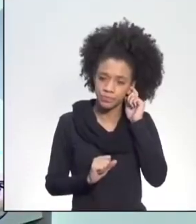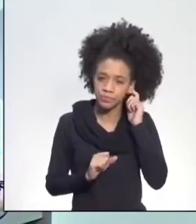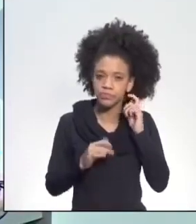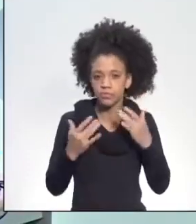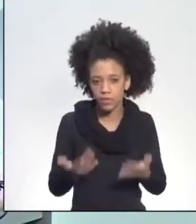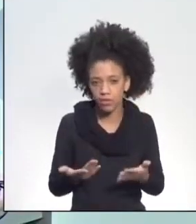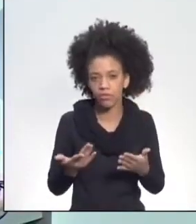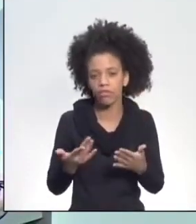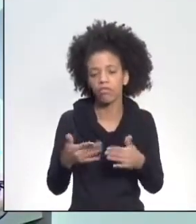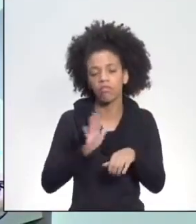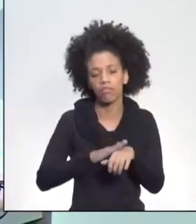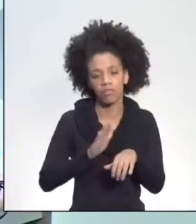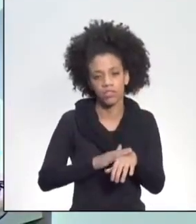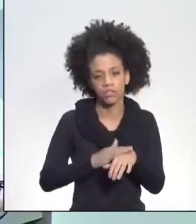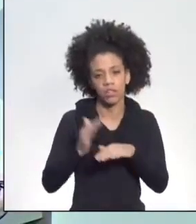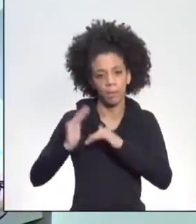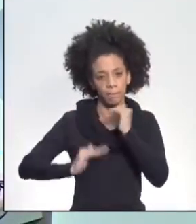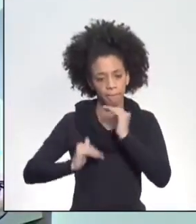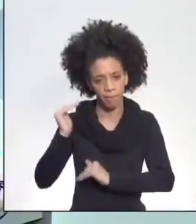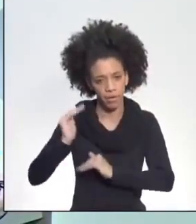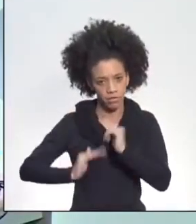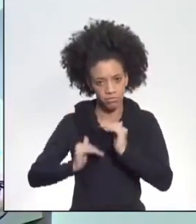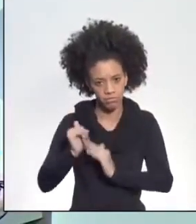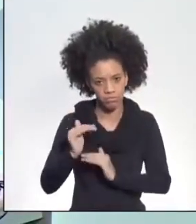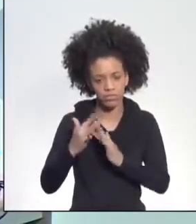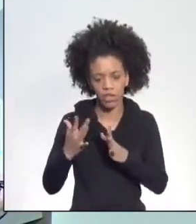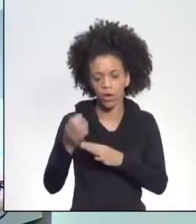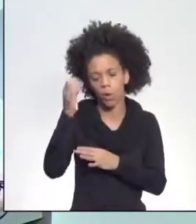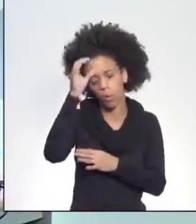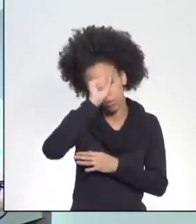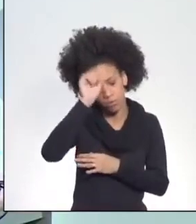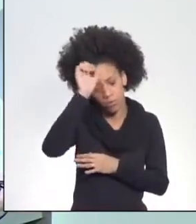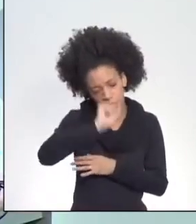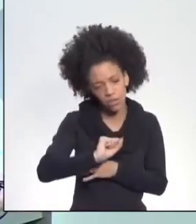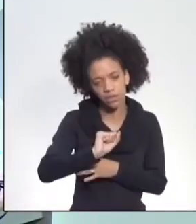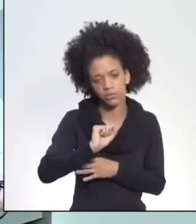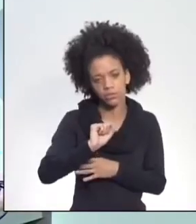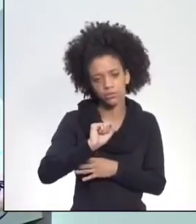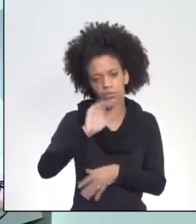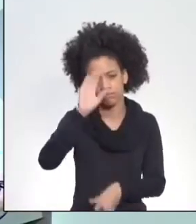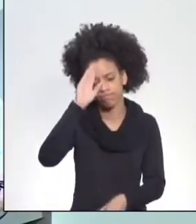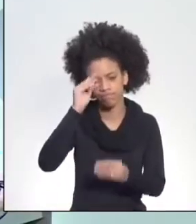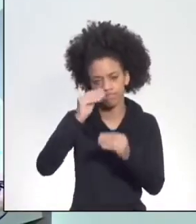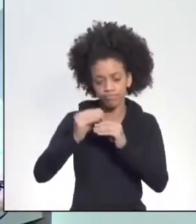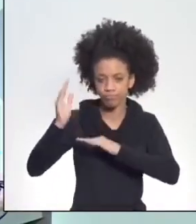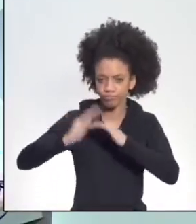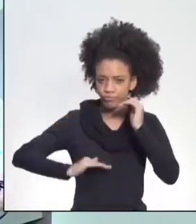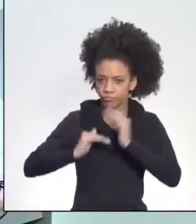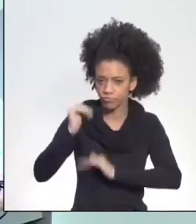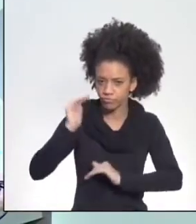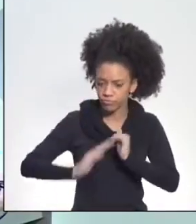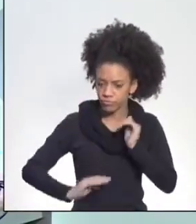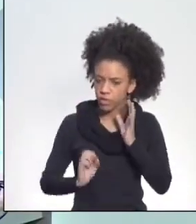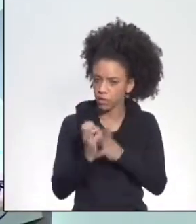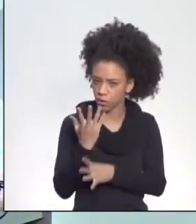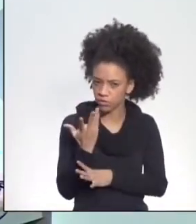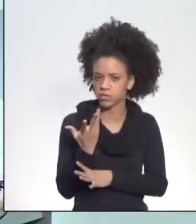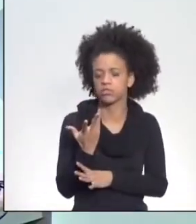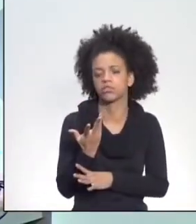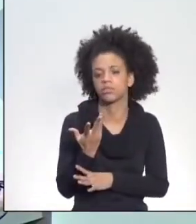operacionalizando, ou seja, colocando em prática esses conhecimentos, né, elencando tudo ali para que vocês possam, então, estar